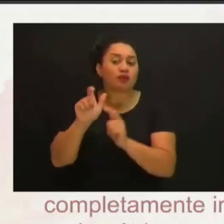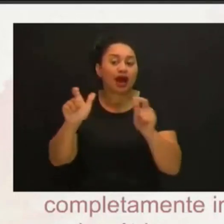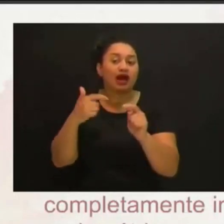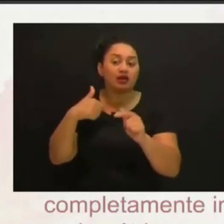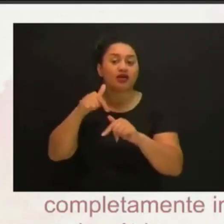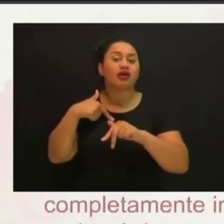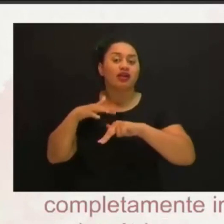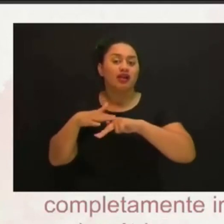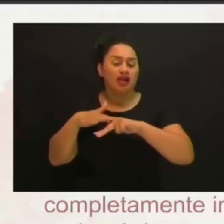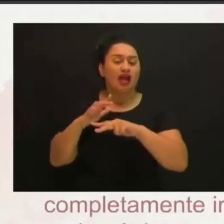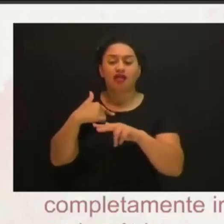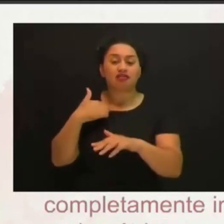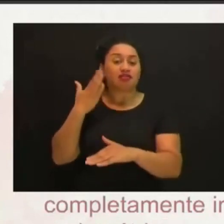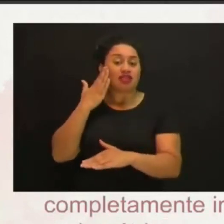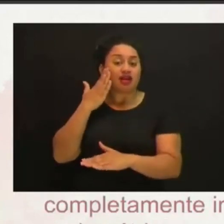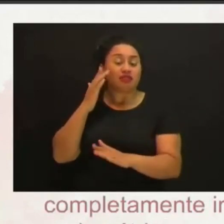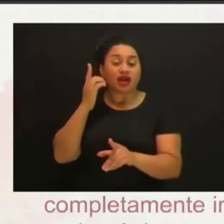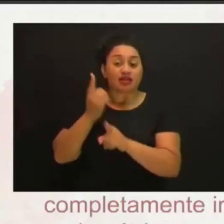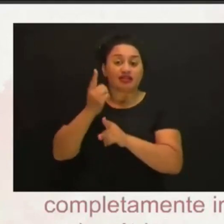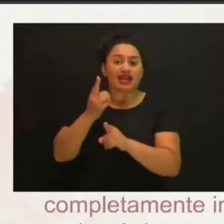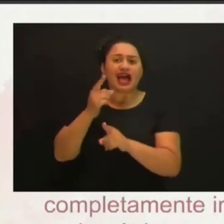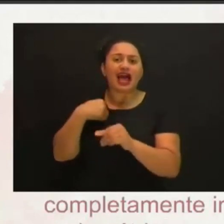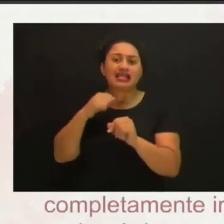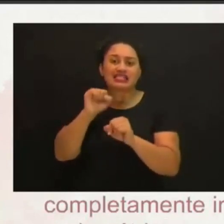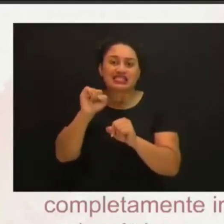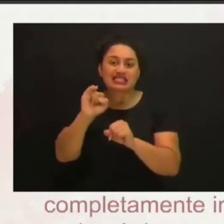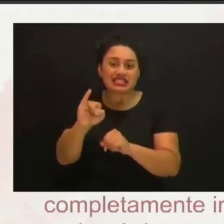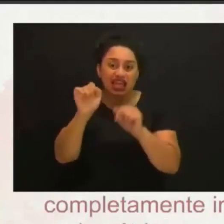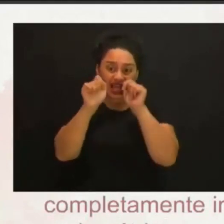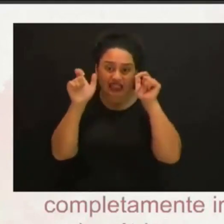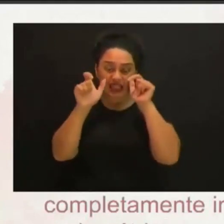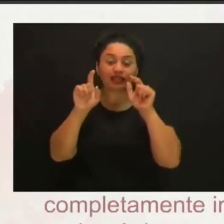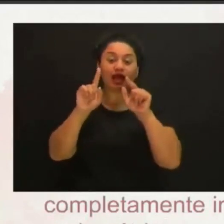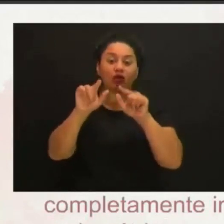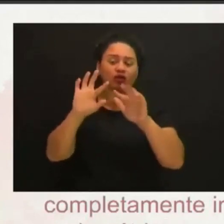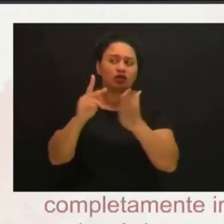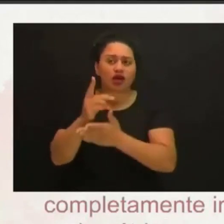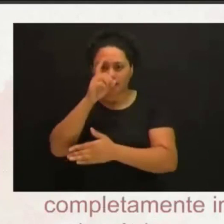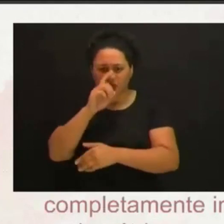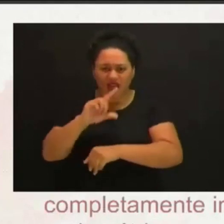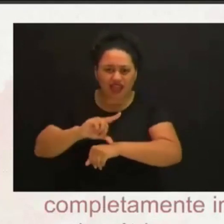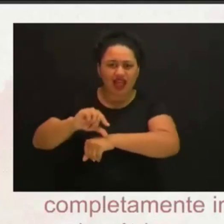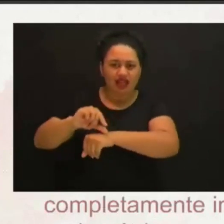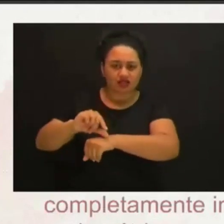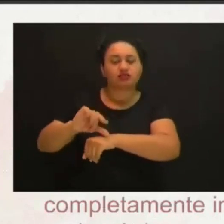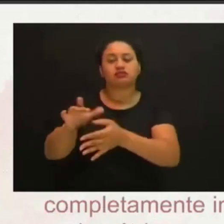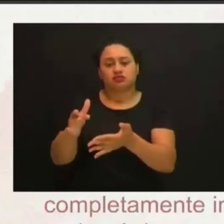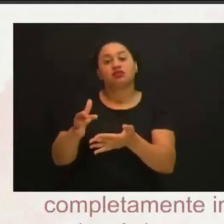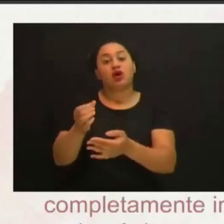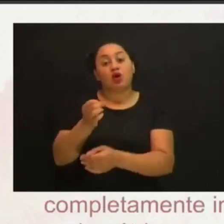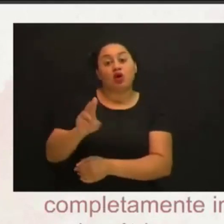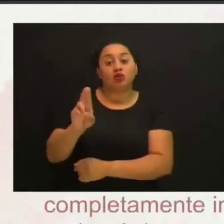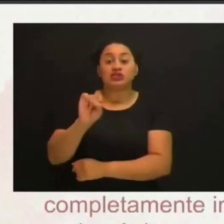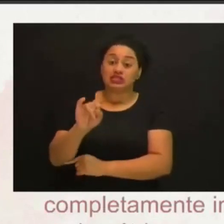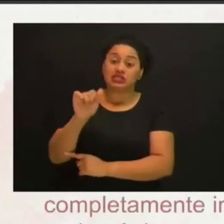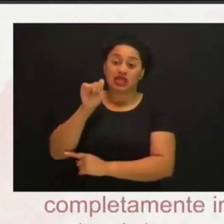descobrir quando elas são muito atentas, quando acontece o atraso menstrual. Exceto uma paciente que esteja fazendo um